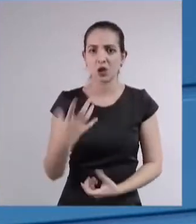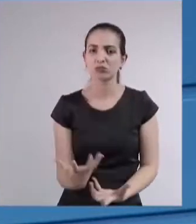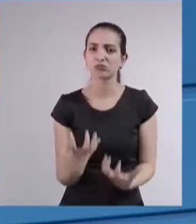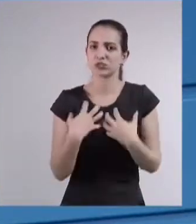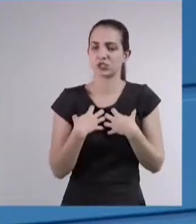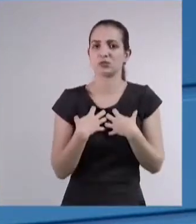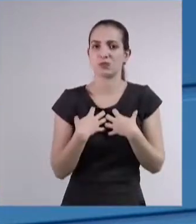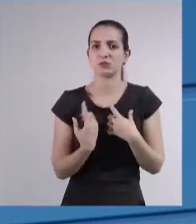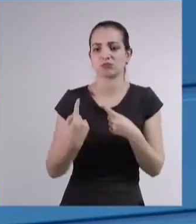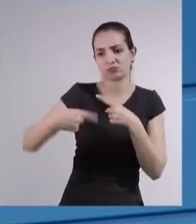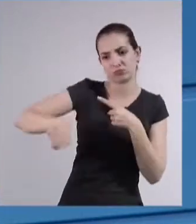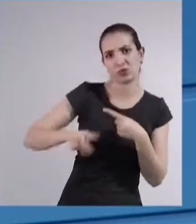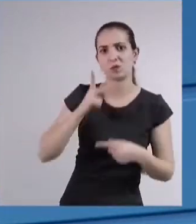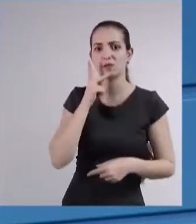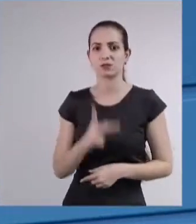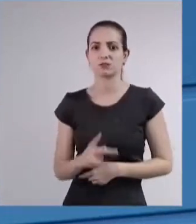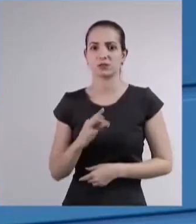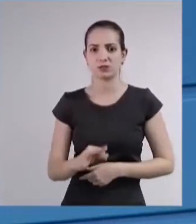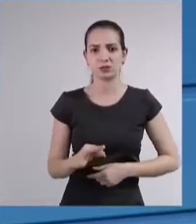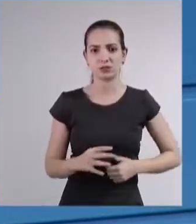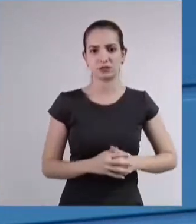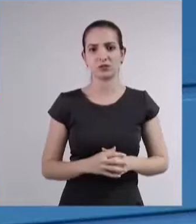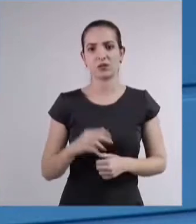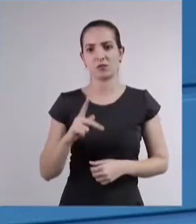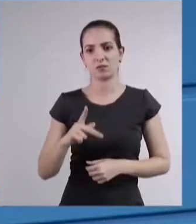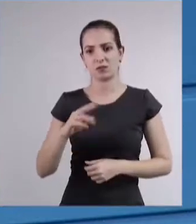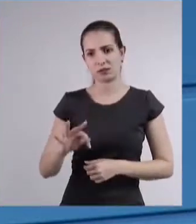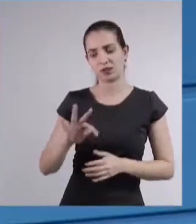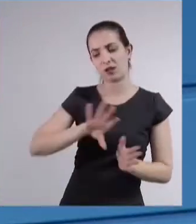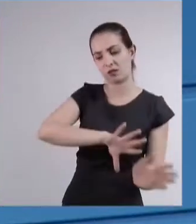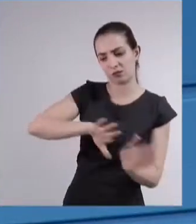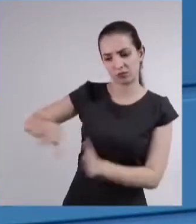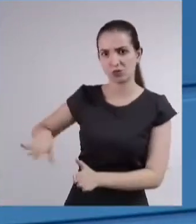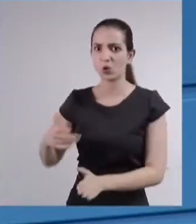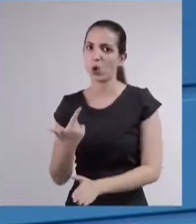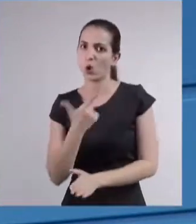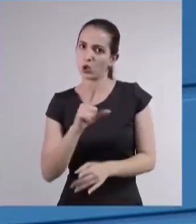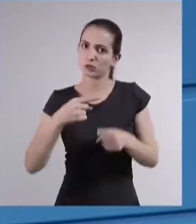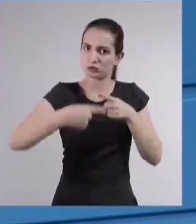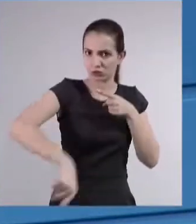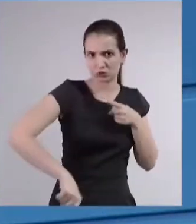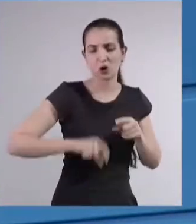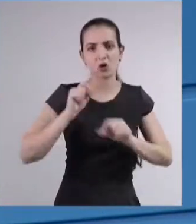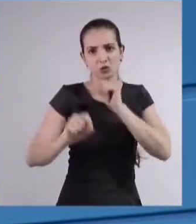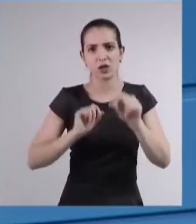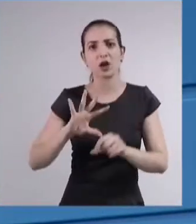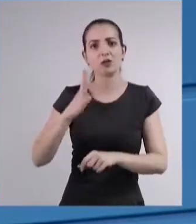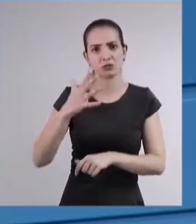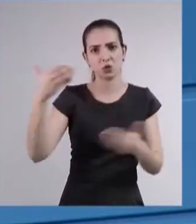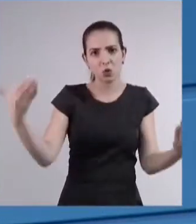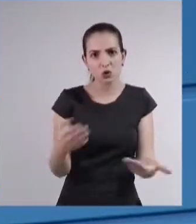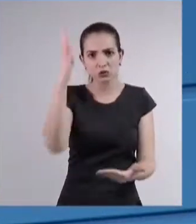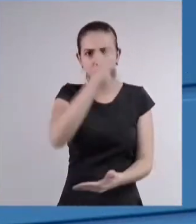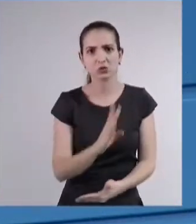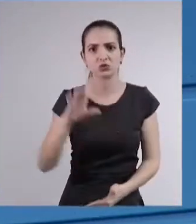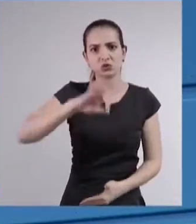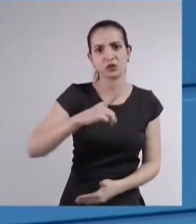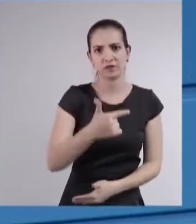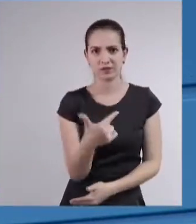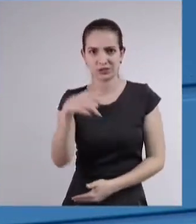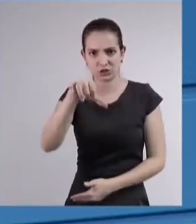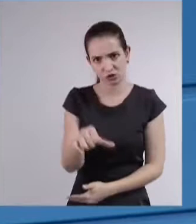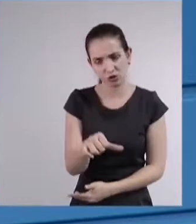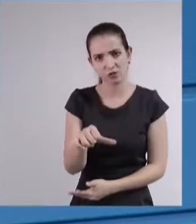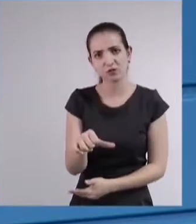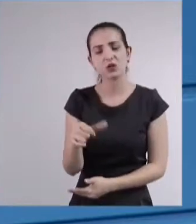sentimento anti-PT, ou seja, é PT, não é contra, e é o que está acontecendo hoje no país, que está instaurado aí para o dia 29,